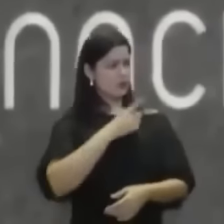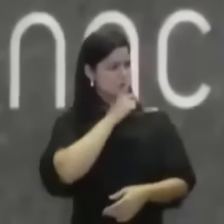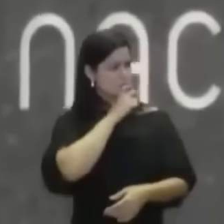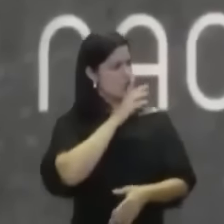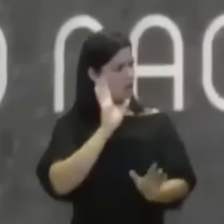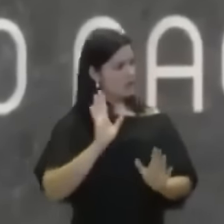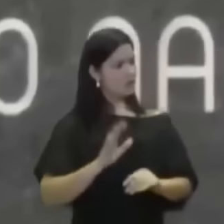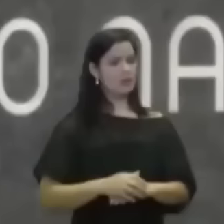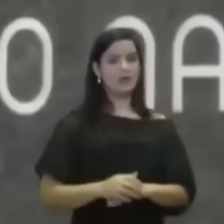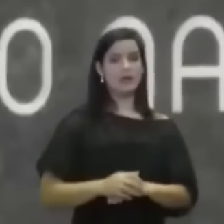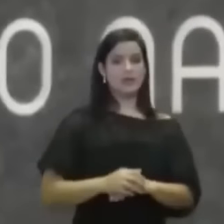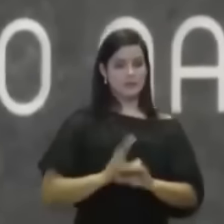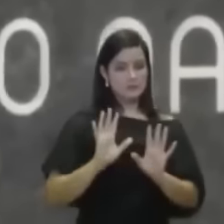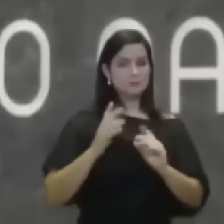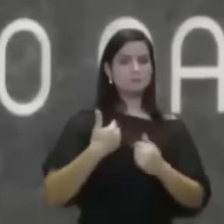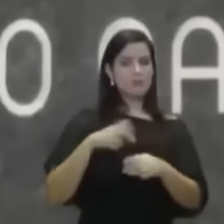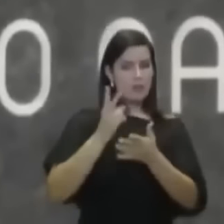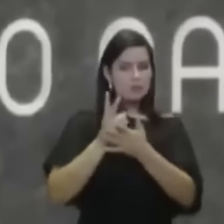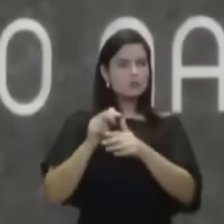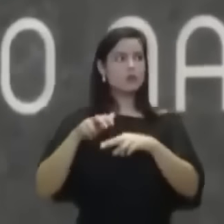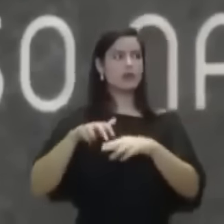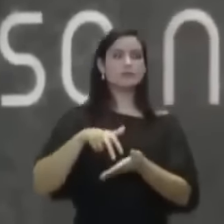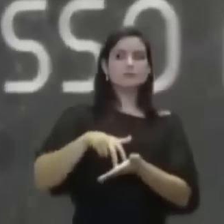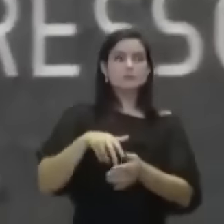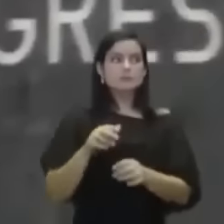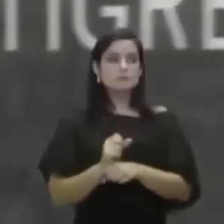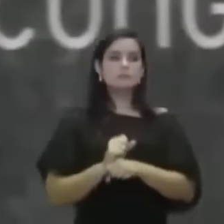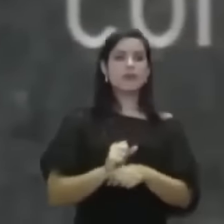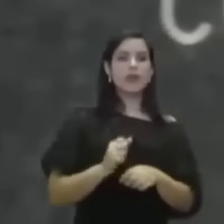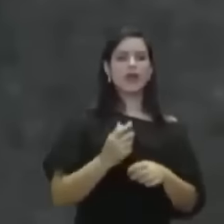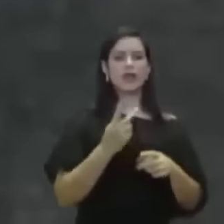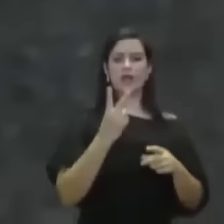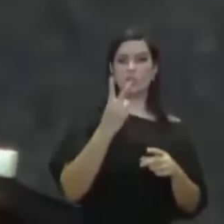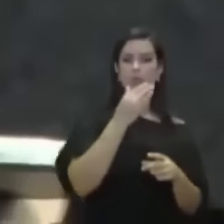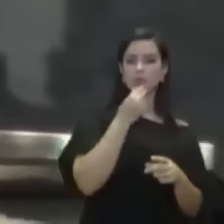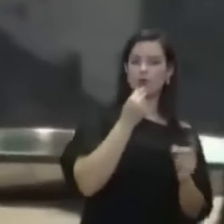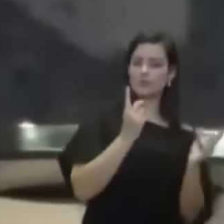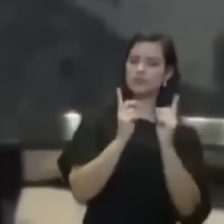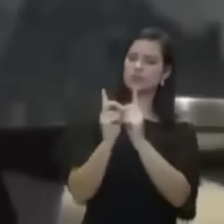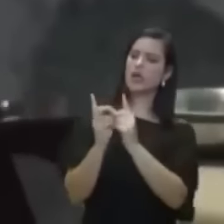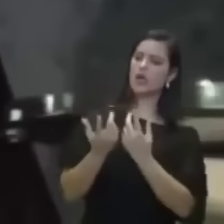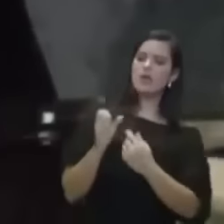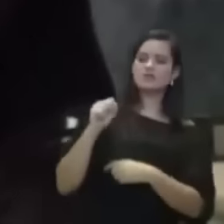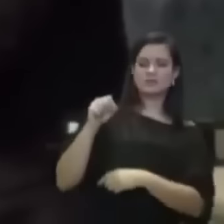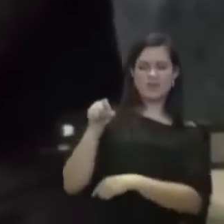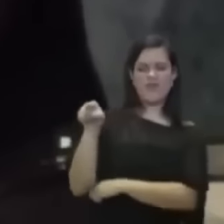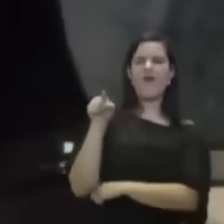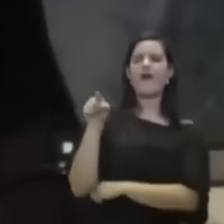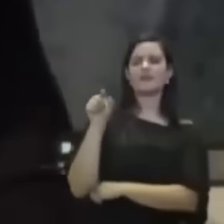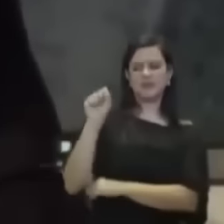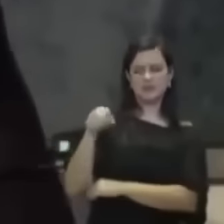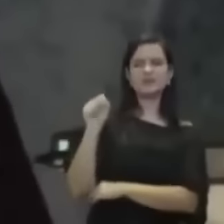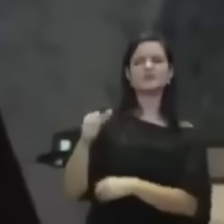Daqui a pouco chegam alguns homens, talvez daqueles que prenderam Jesus, chegam bem perto de Pedro, olham para ele e dizem: sim,